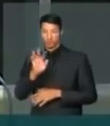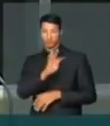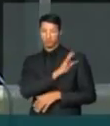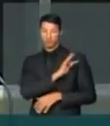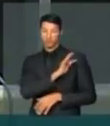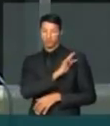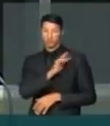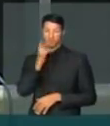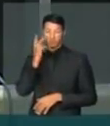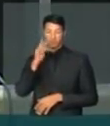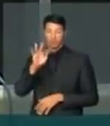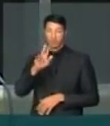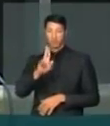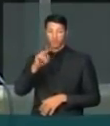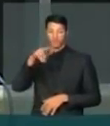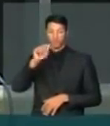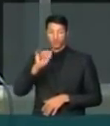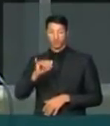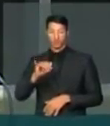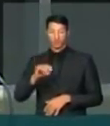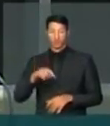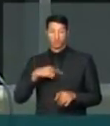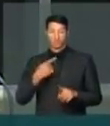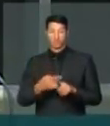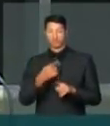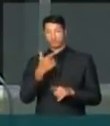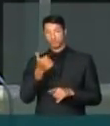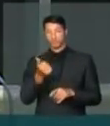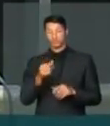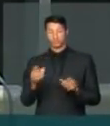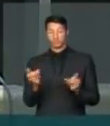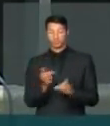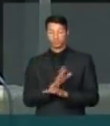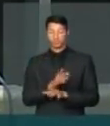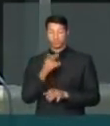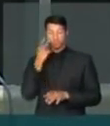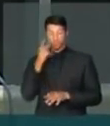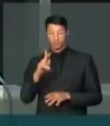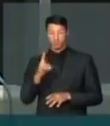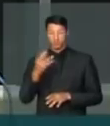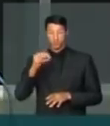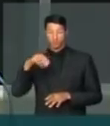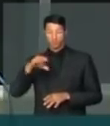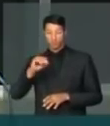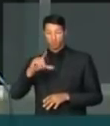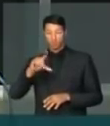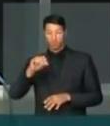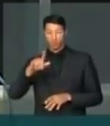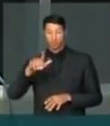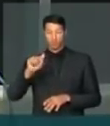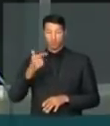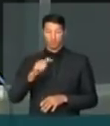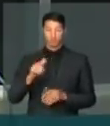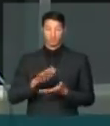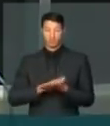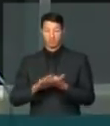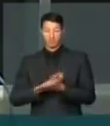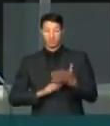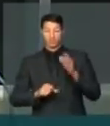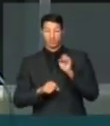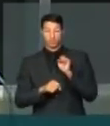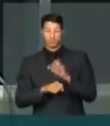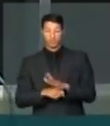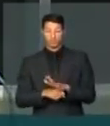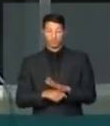técnicos para a FUNAI. Mais de 21 terras estão prontas para serem homologadas sem nenhum